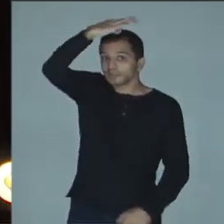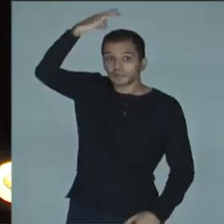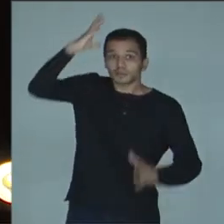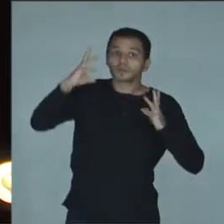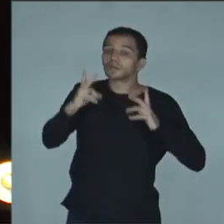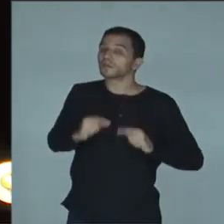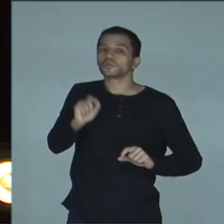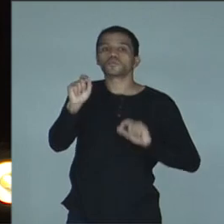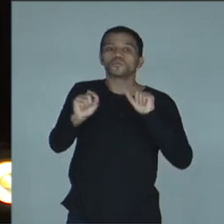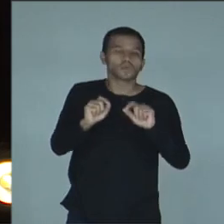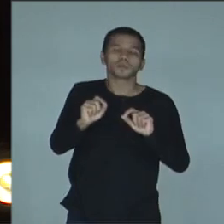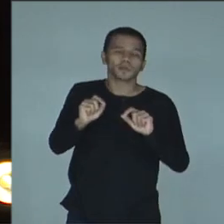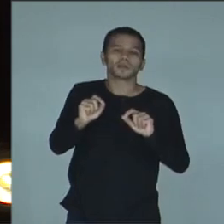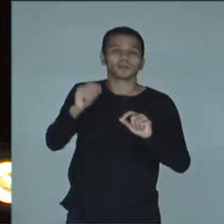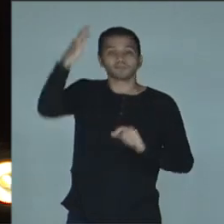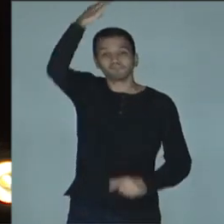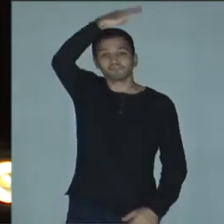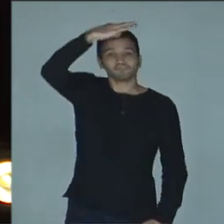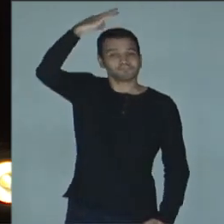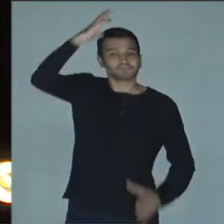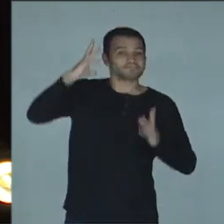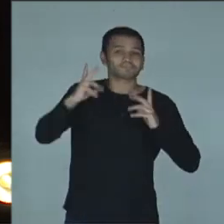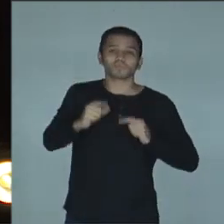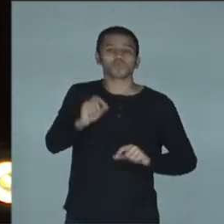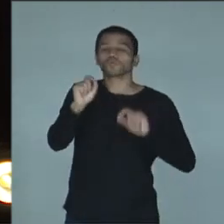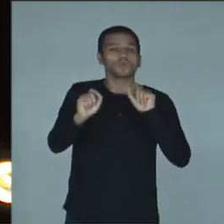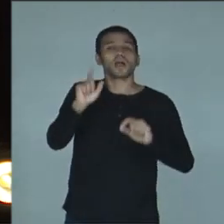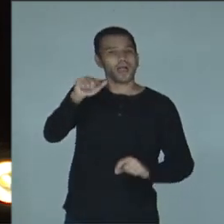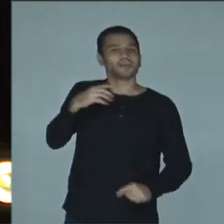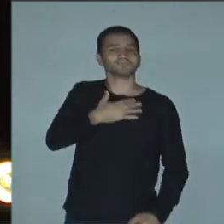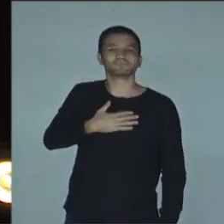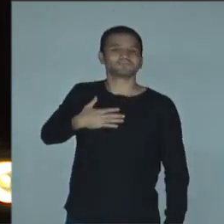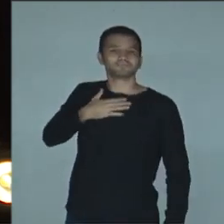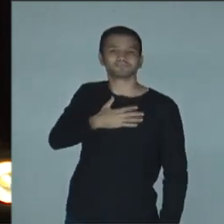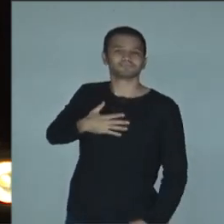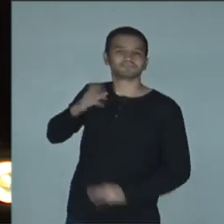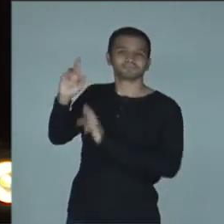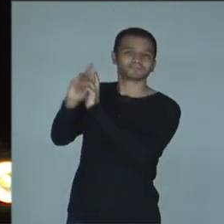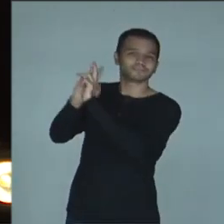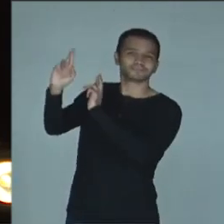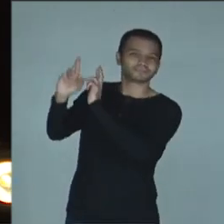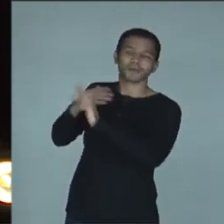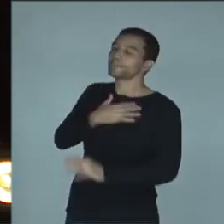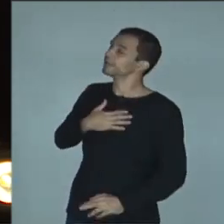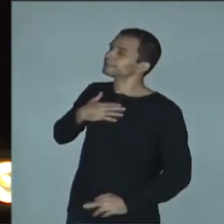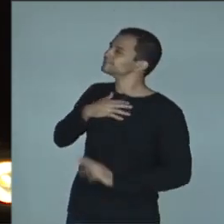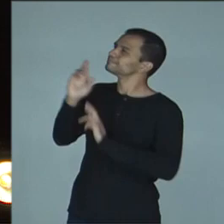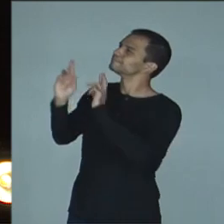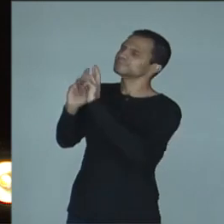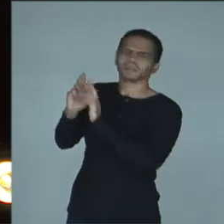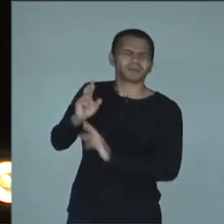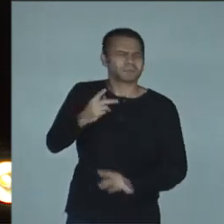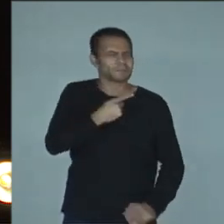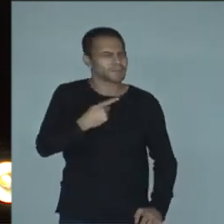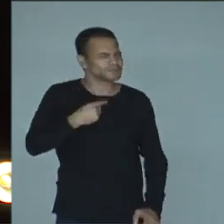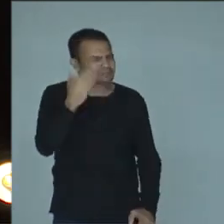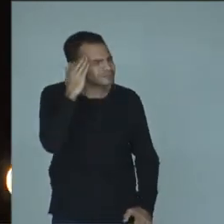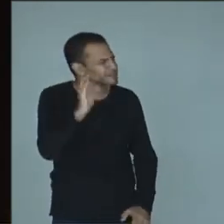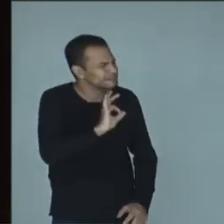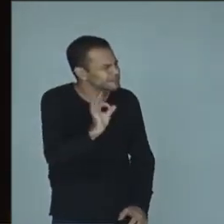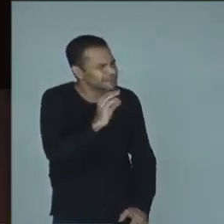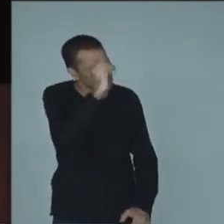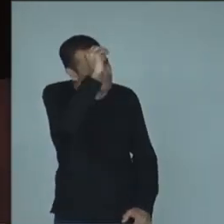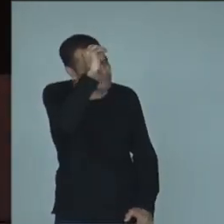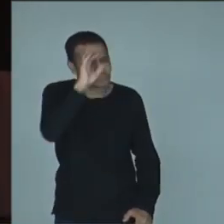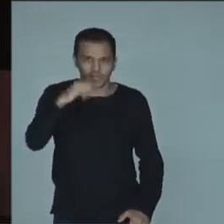é o prazer é o desfrute da Vida em Deus e Como assim pastor não tô entendendo deixa eu explicar